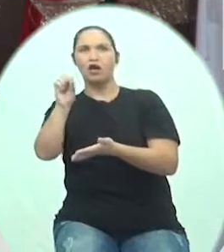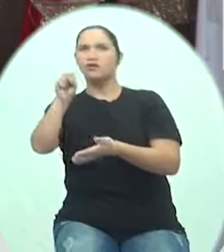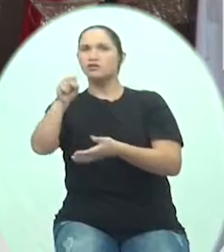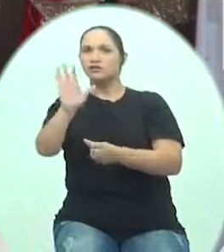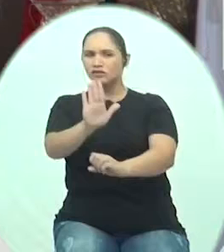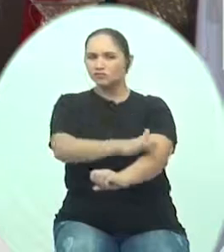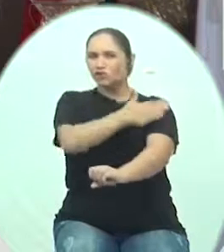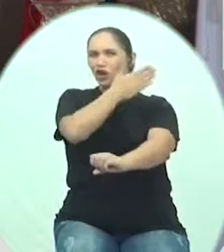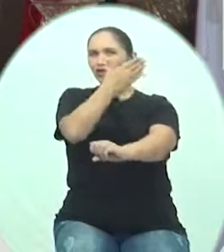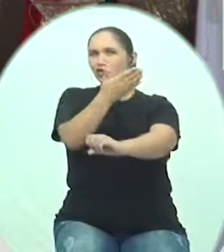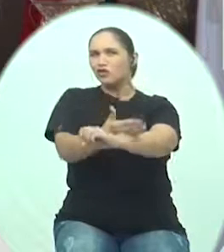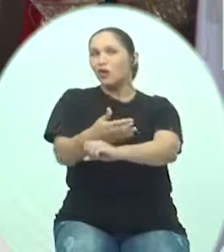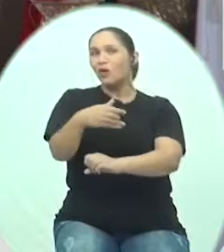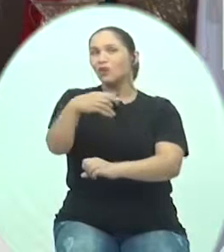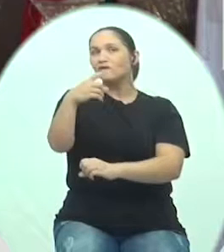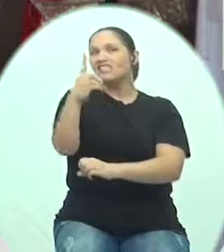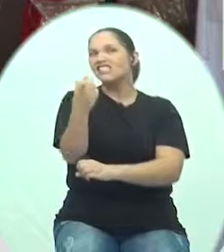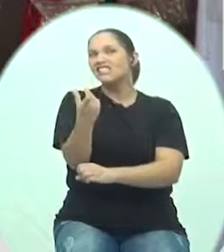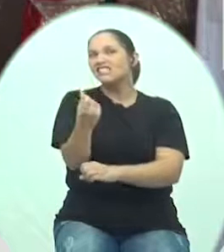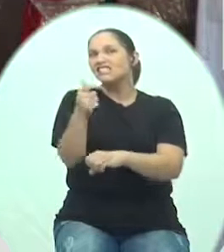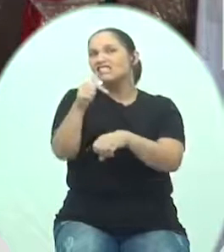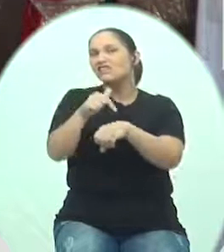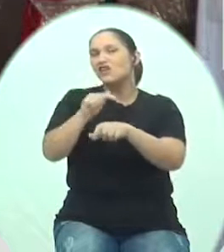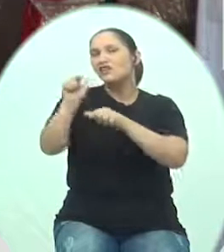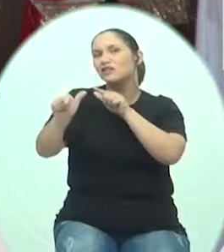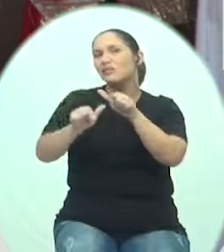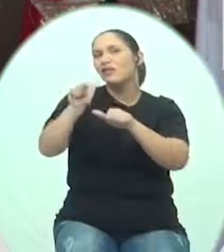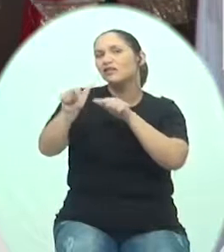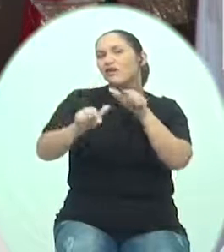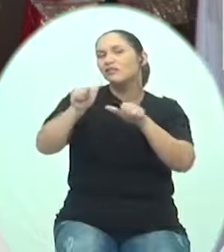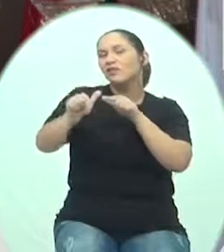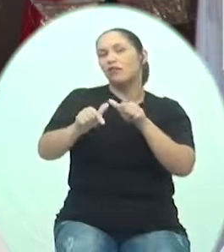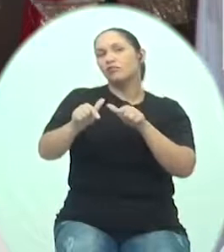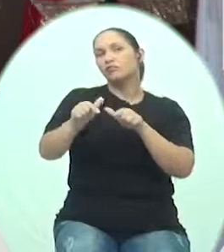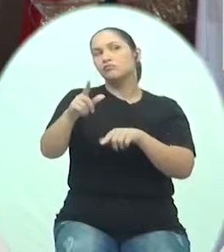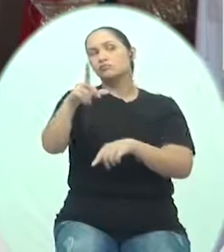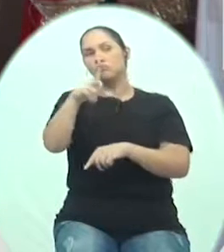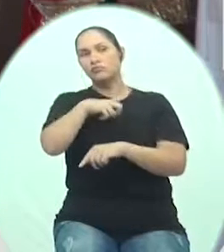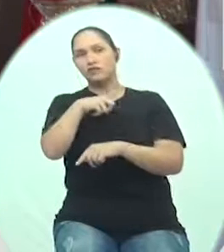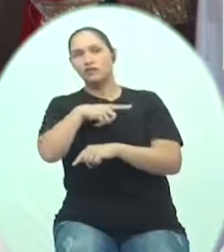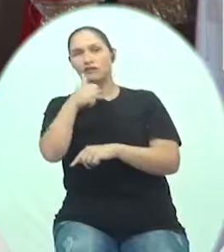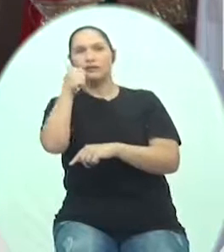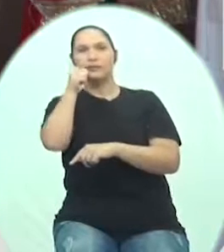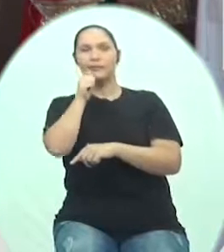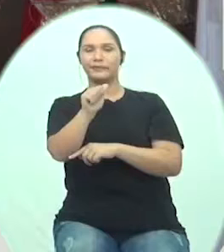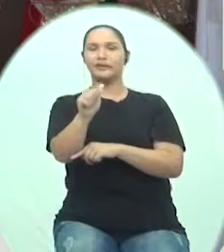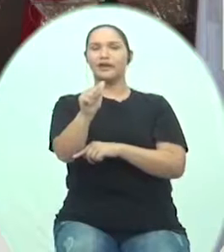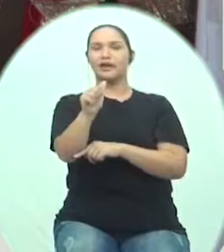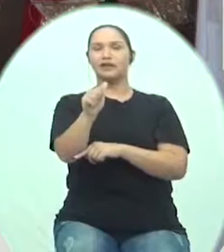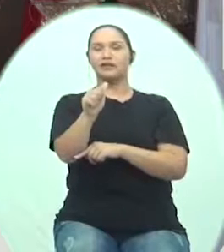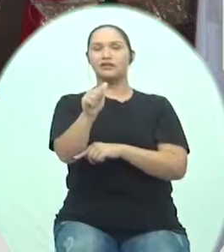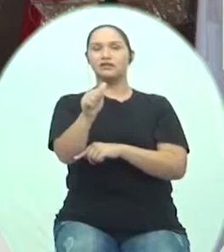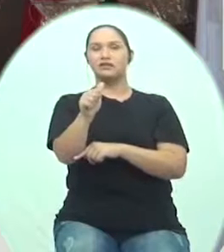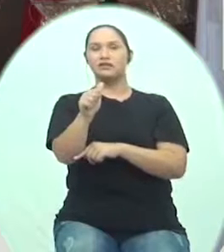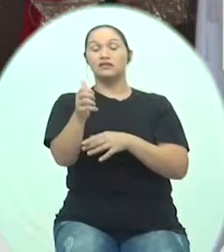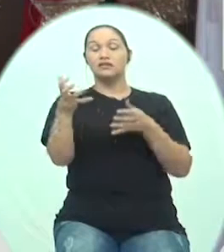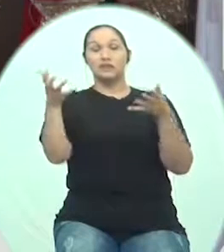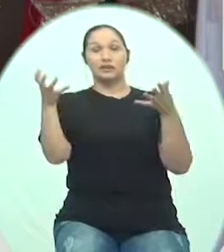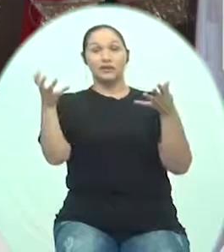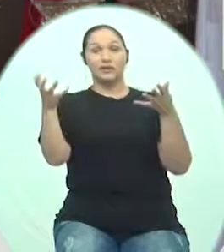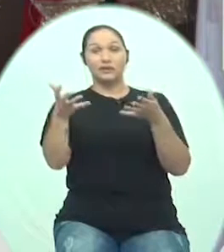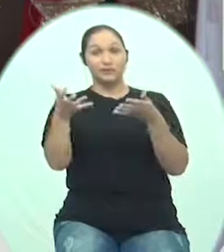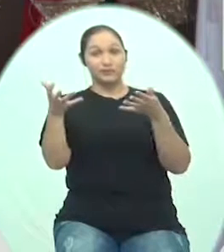tripla jornada e eh muitas ficaram com sequelas como a gente viu desse